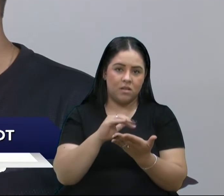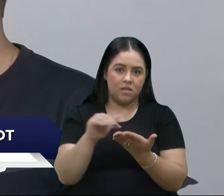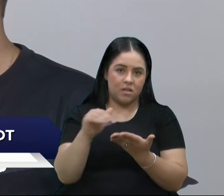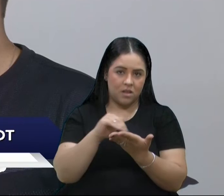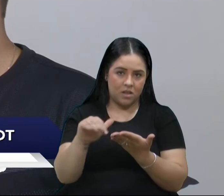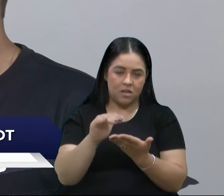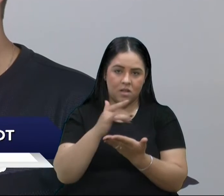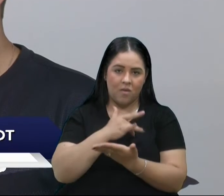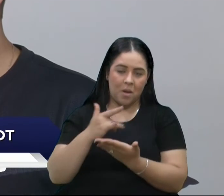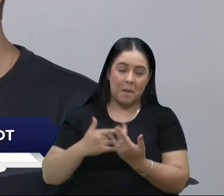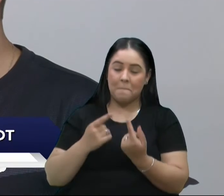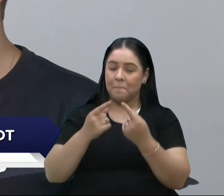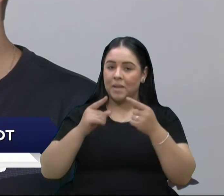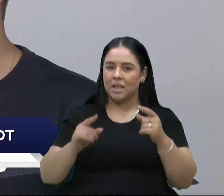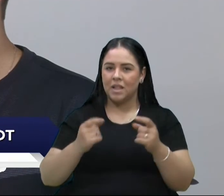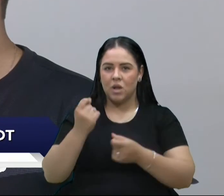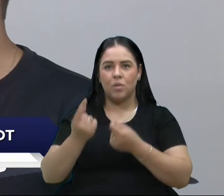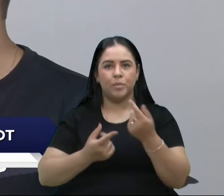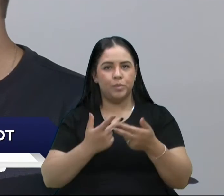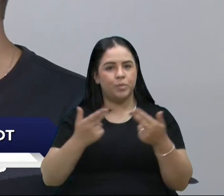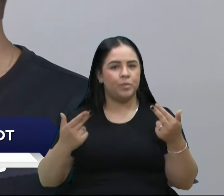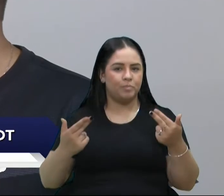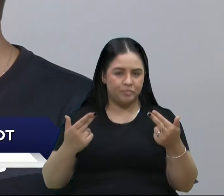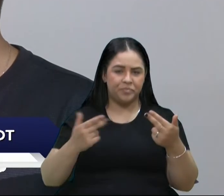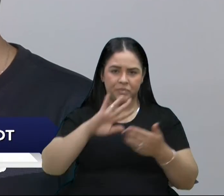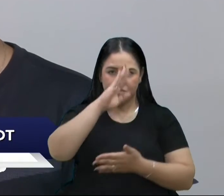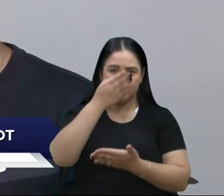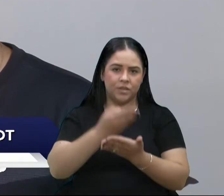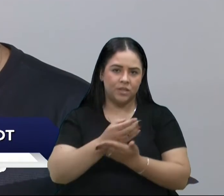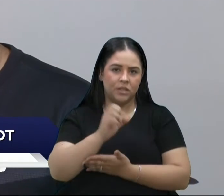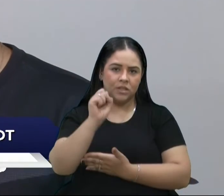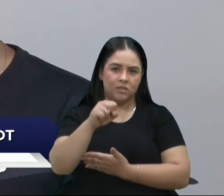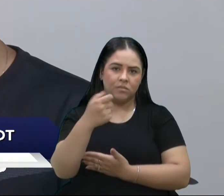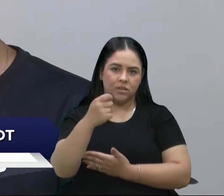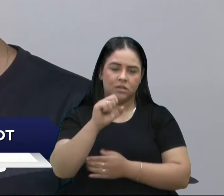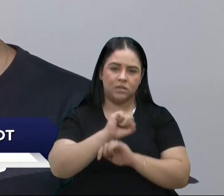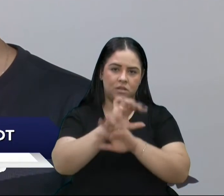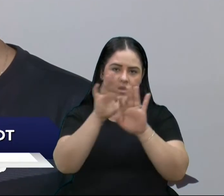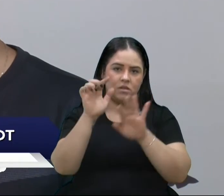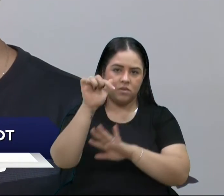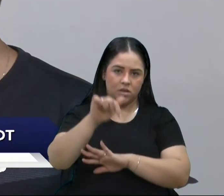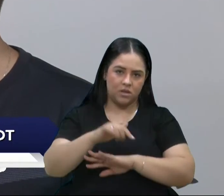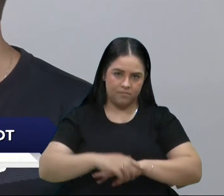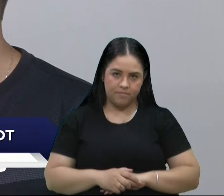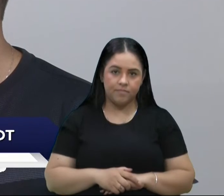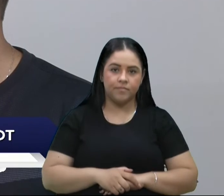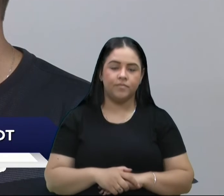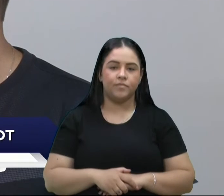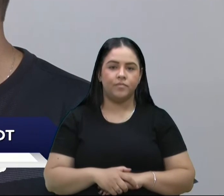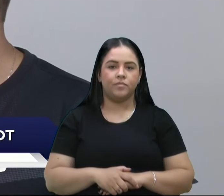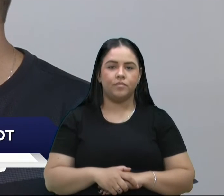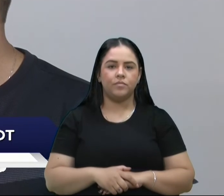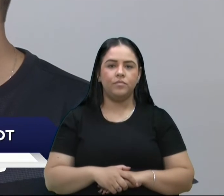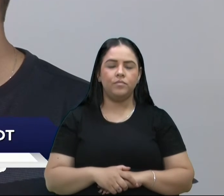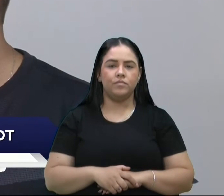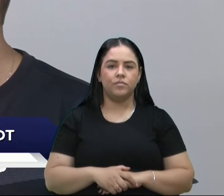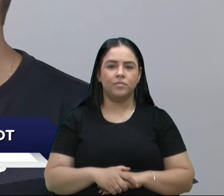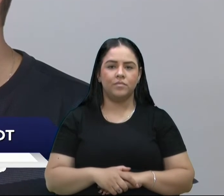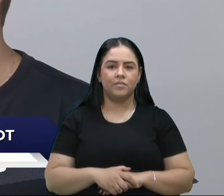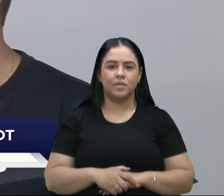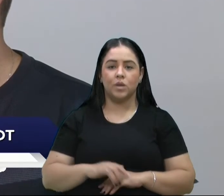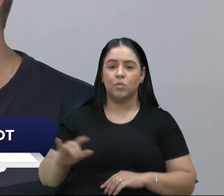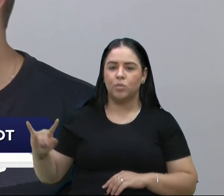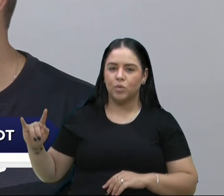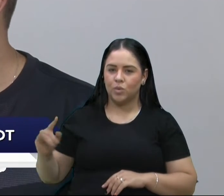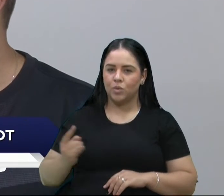Mas algumas críticas pontuais eu acho que deveria de ser esclarecidas aqui pela superintendente. Já para